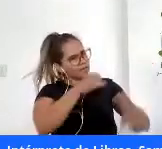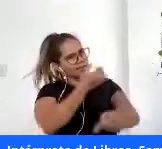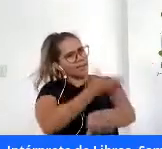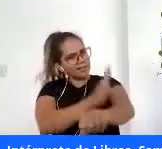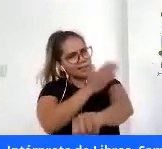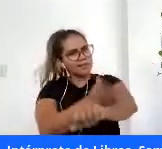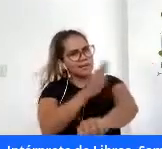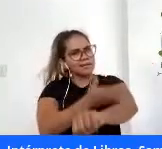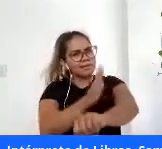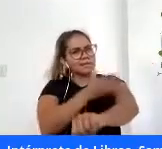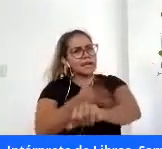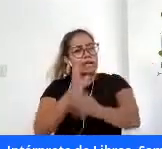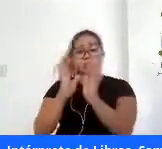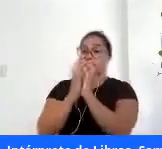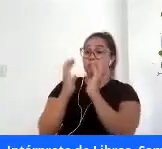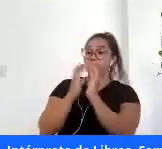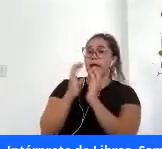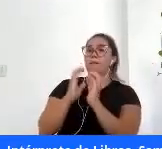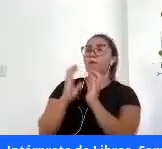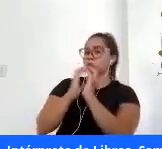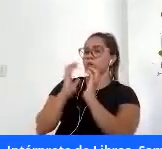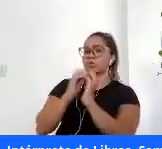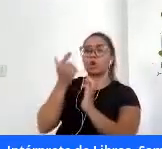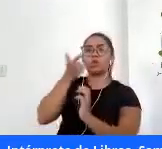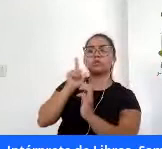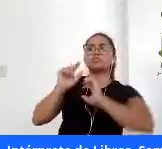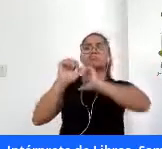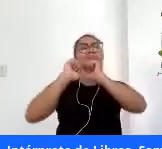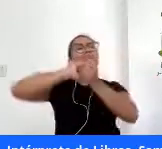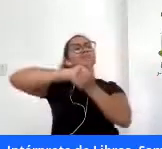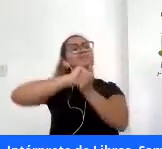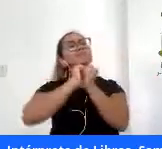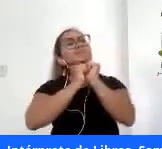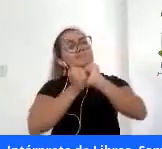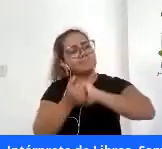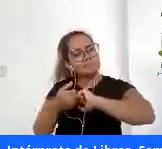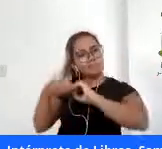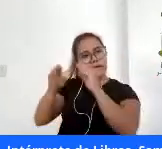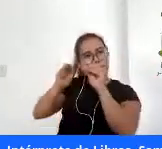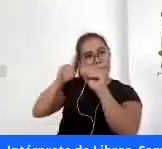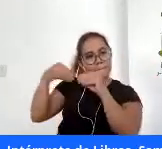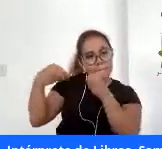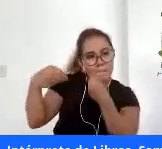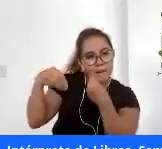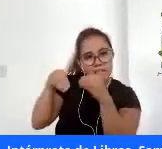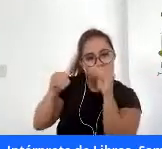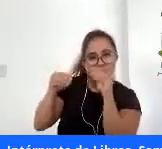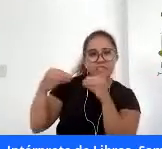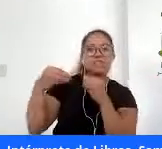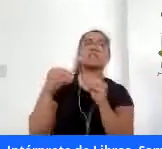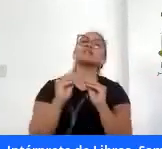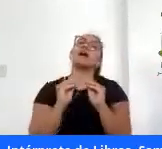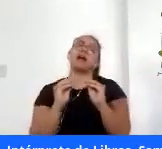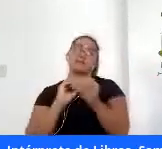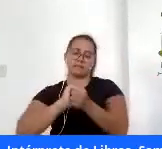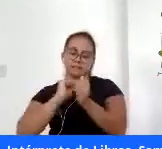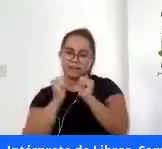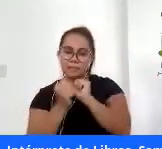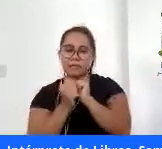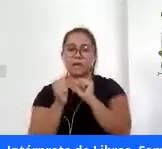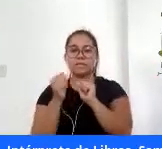o seu cérebro e você vai estar gerando essas alterações, essa moldagem no cérebro referente a